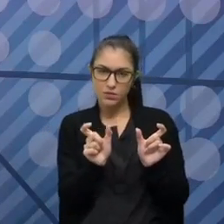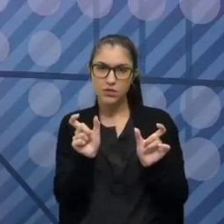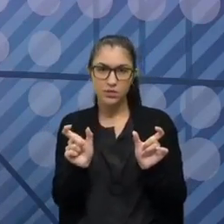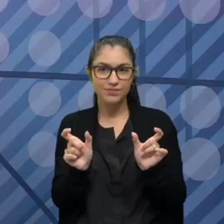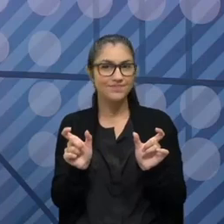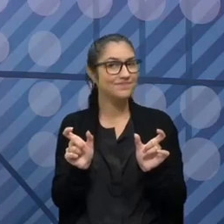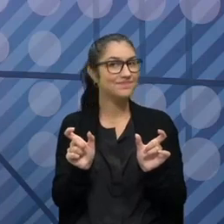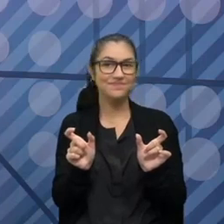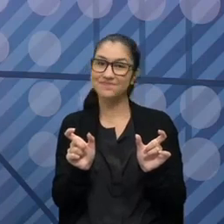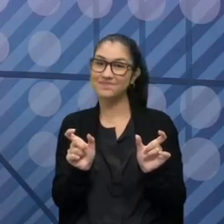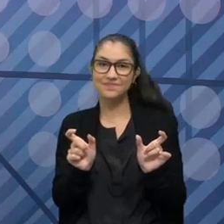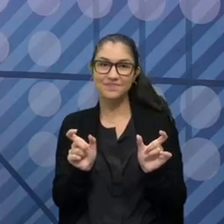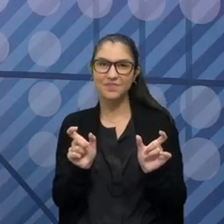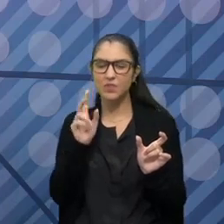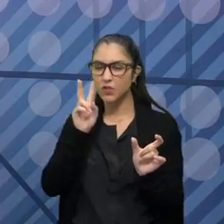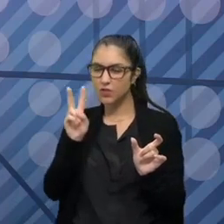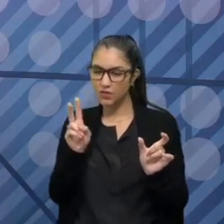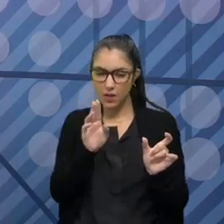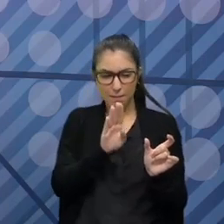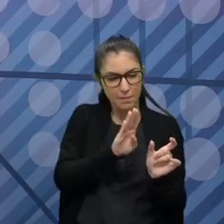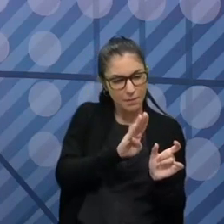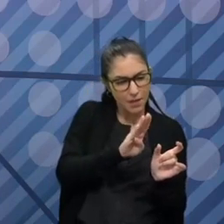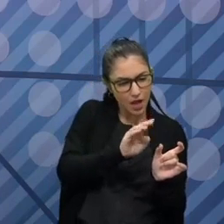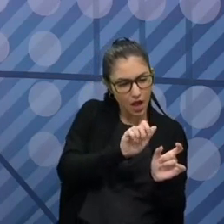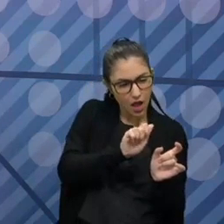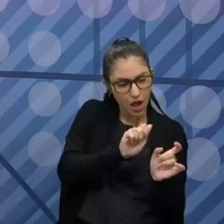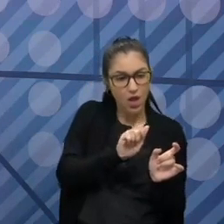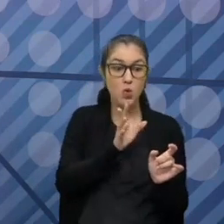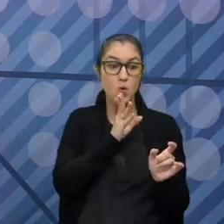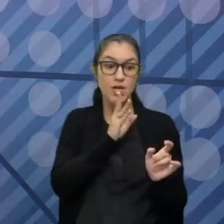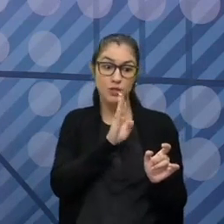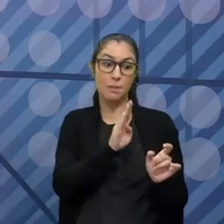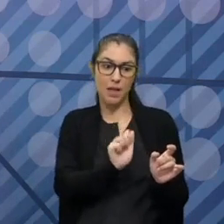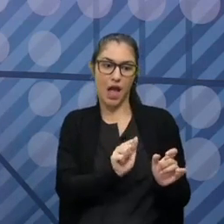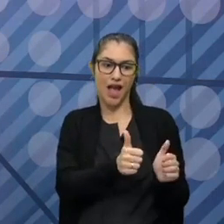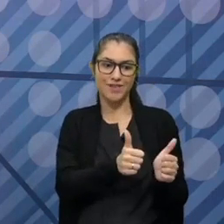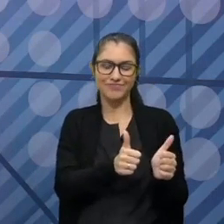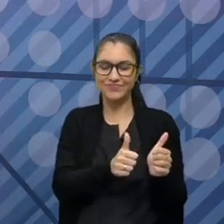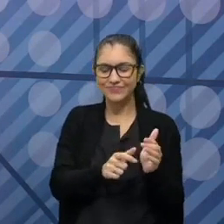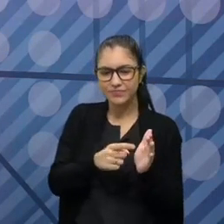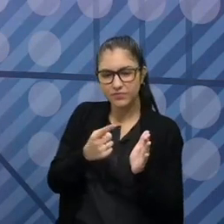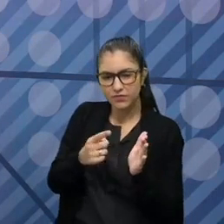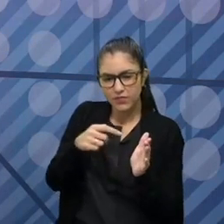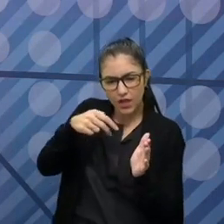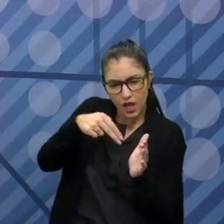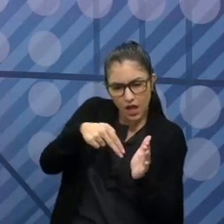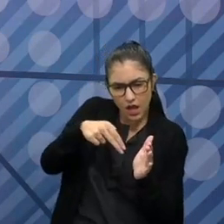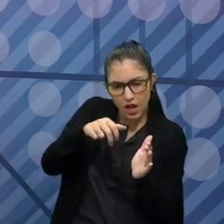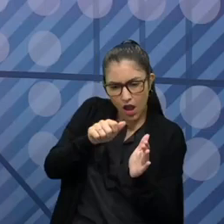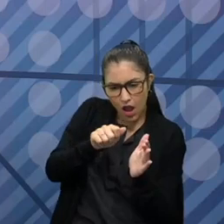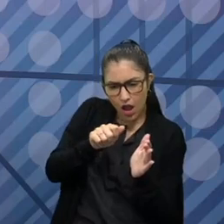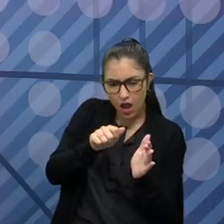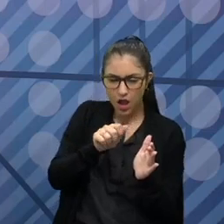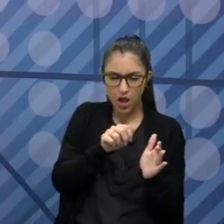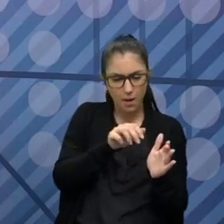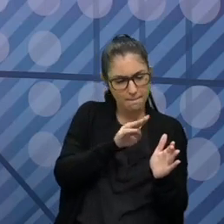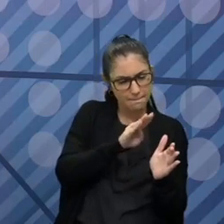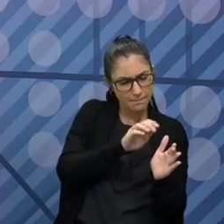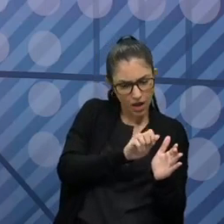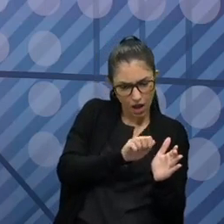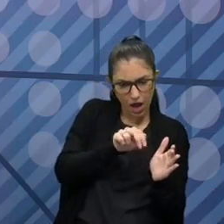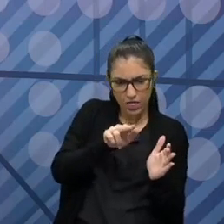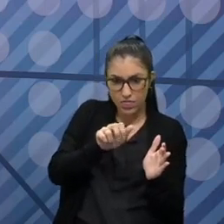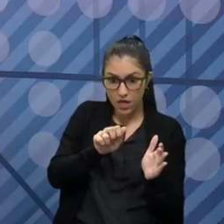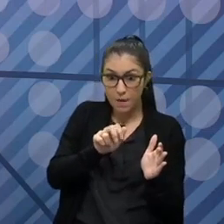tá? Ah, deixa eu ver essa aqui, B com A... Eu conheço, é ba. Depois, N com A,